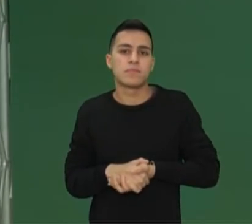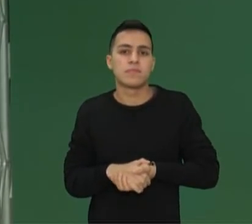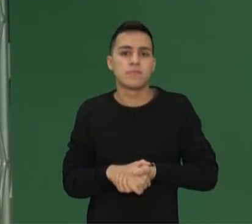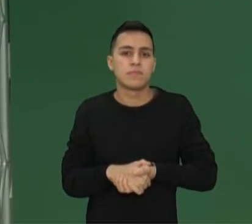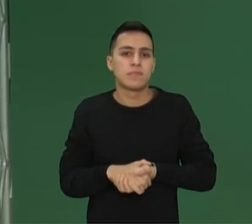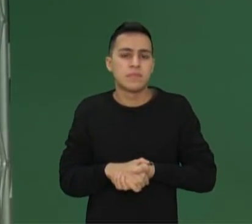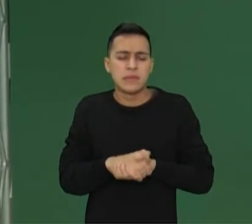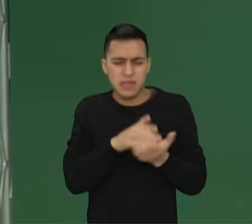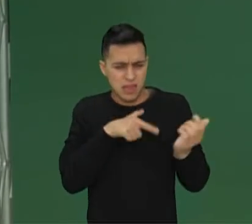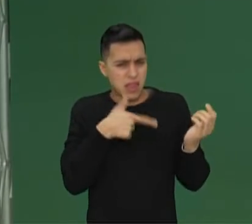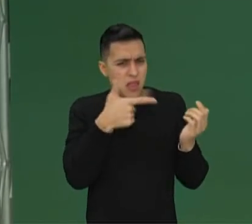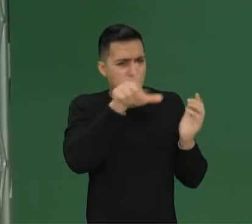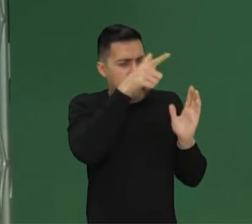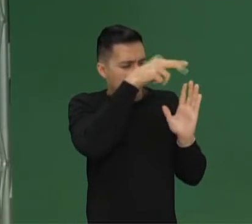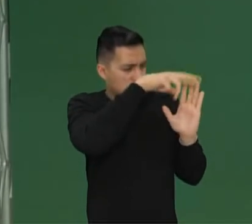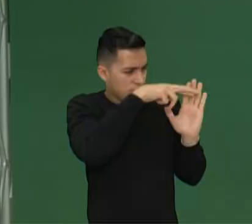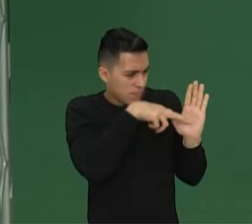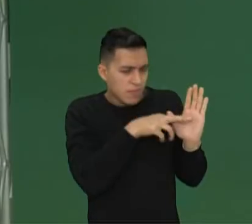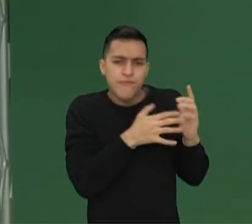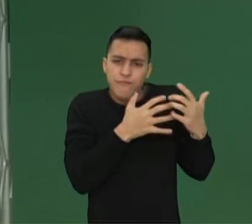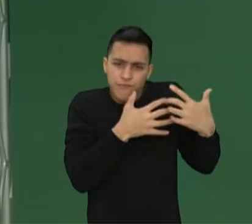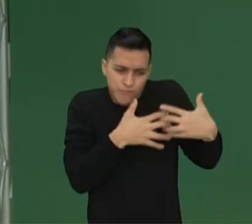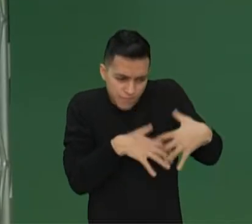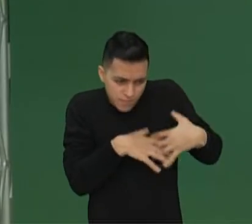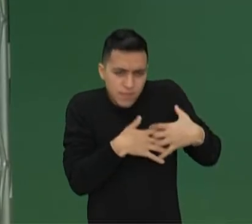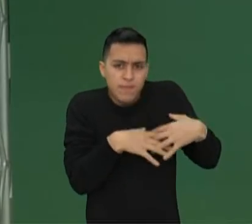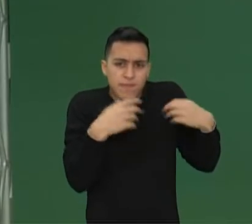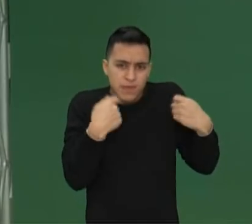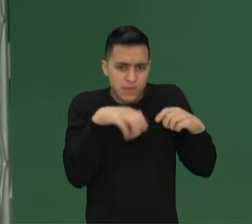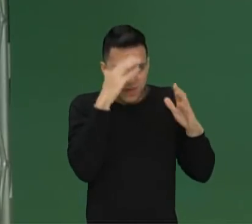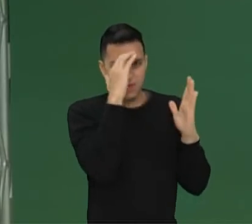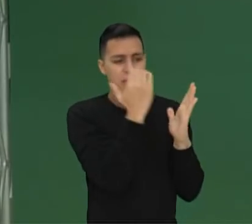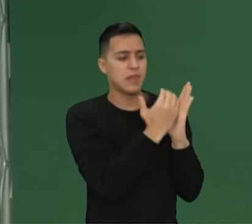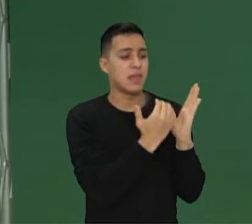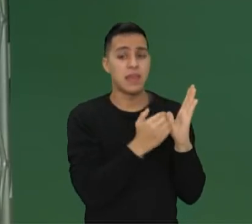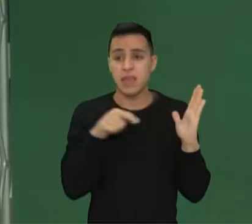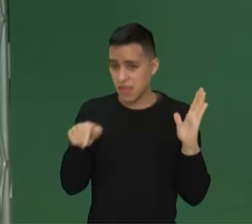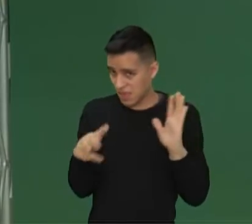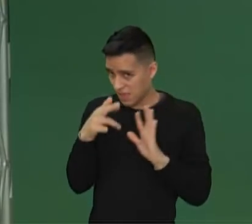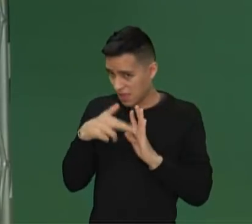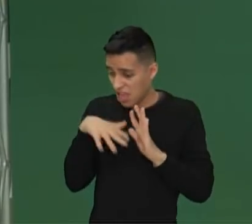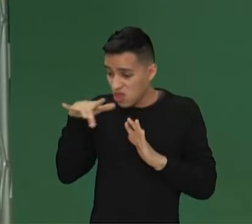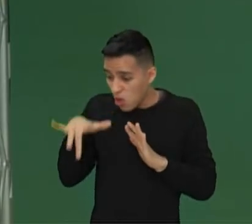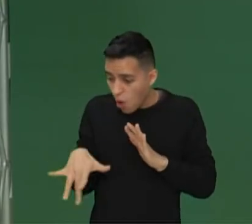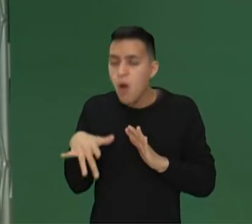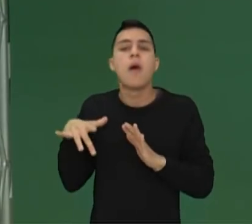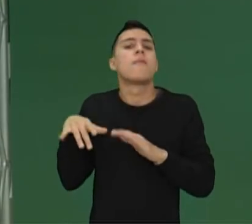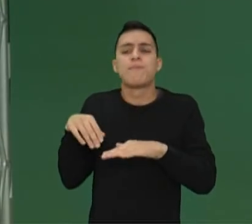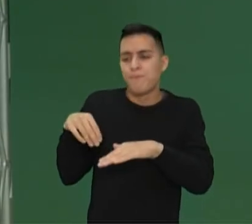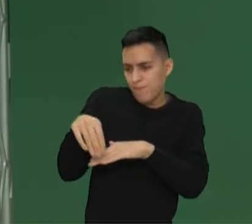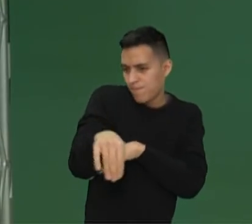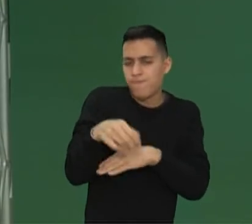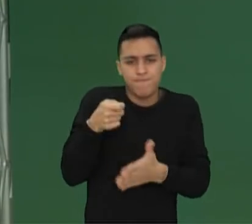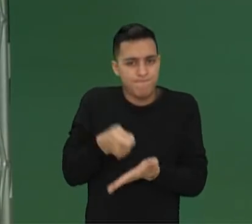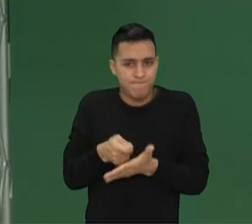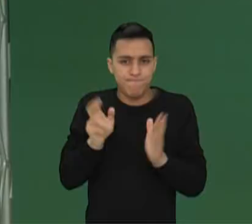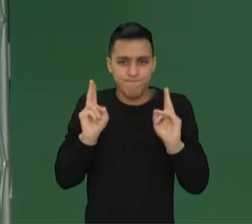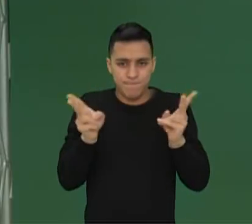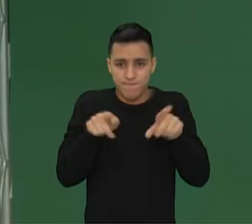como outras regras, né, que funcionam ali, essa regra da peça tocada é da mesma forma.